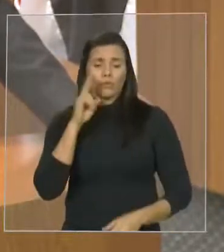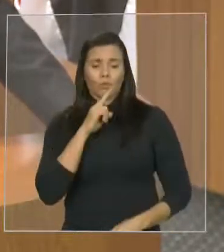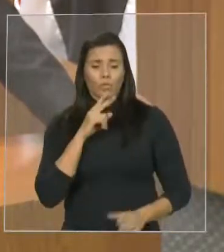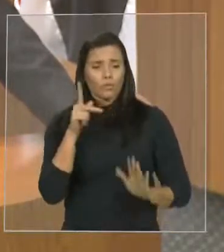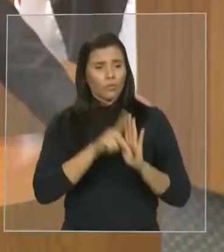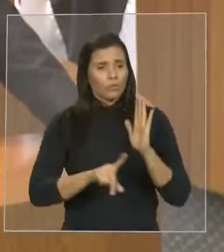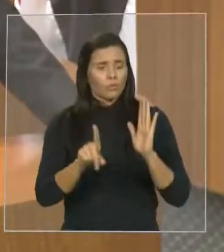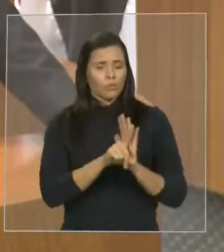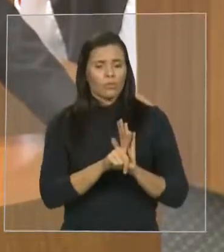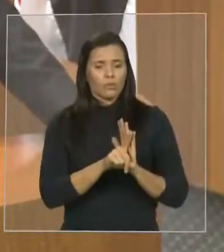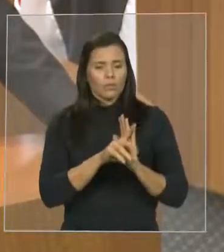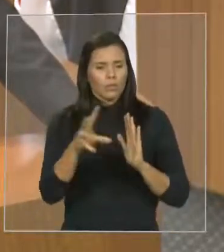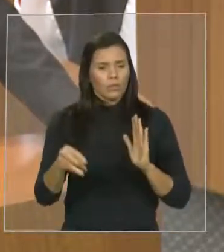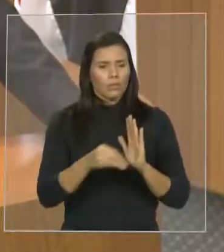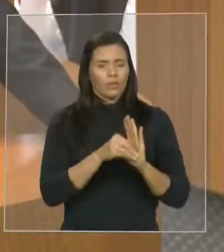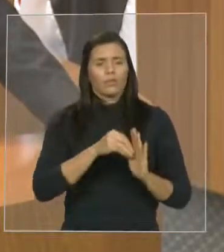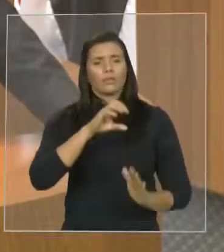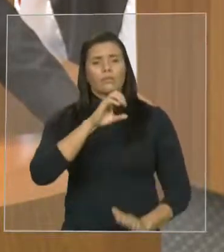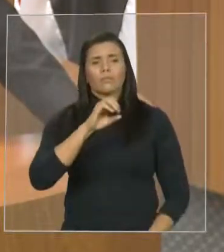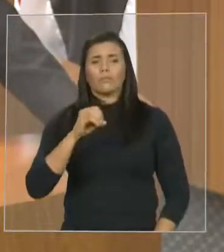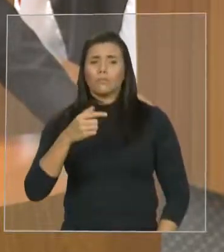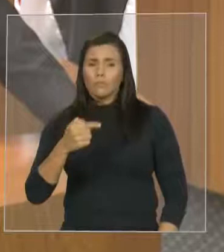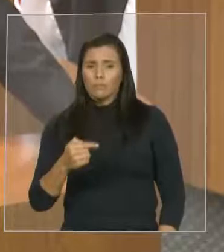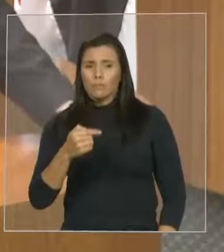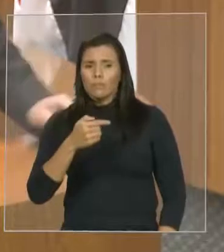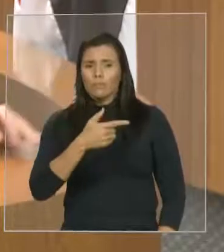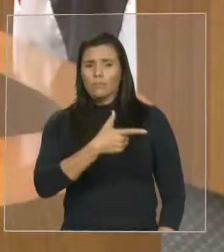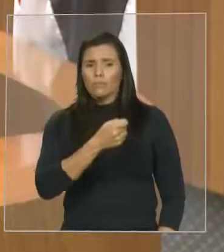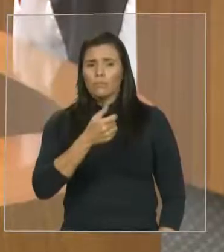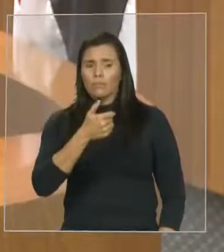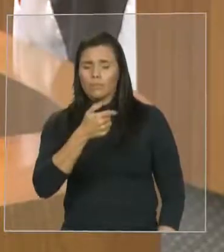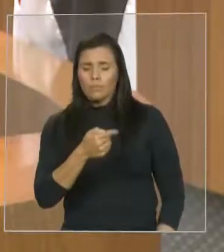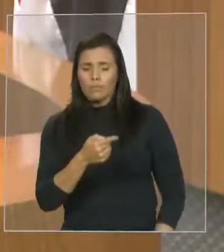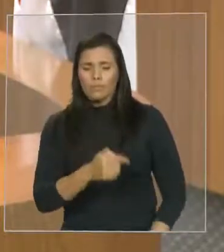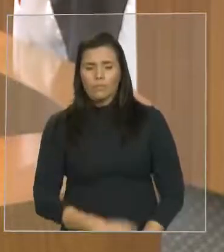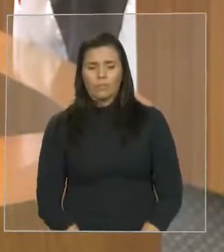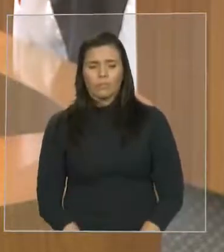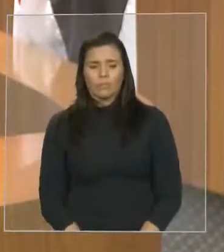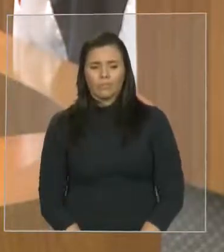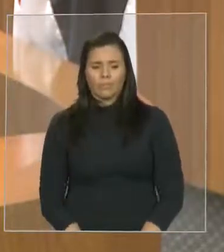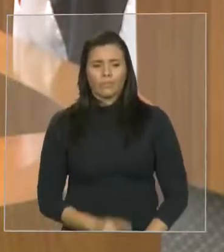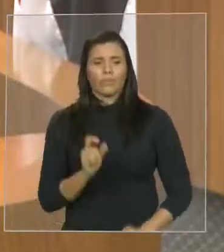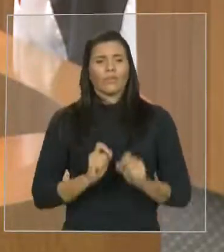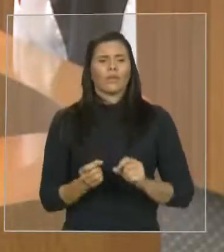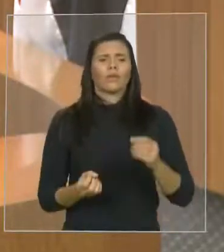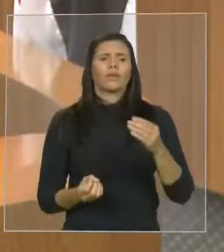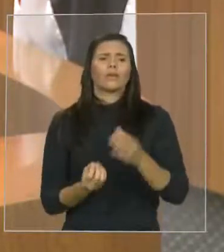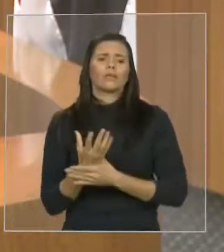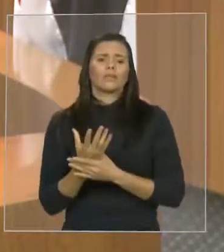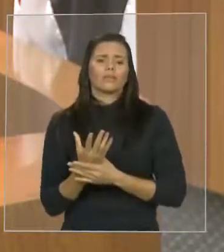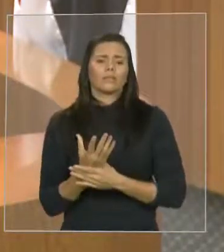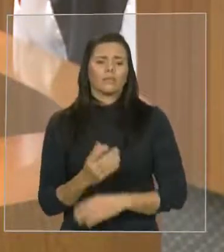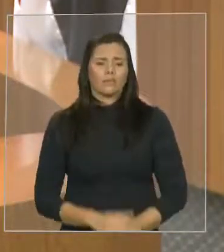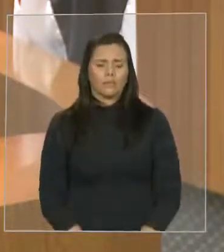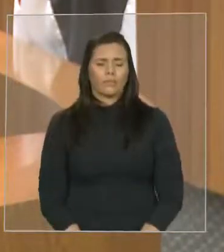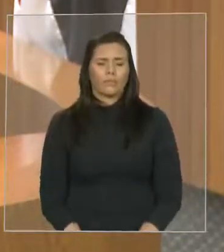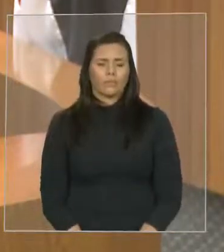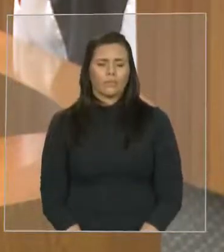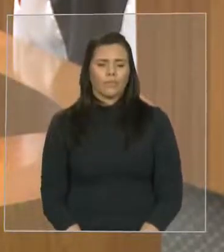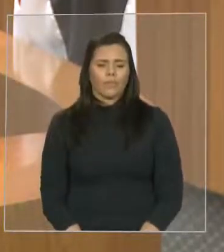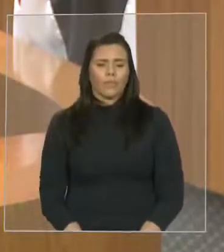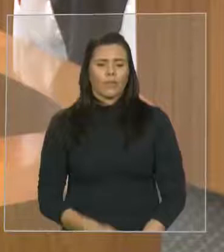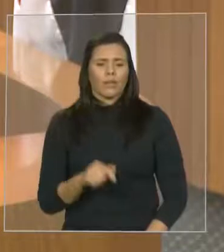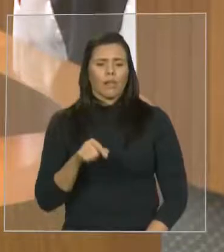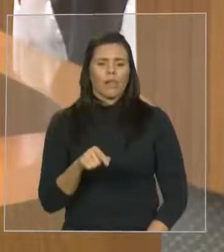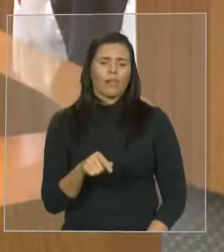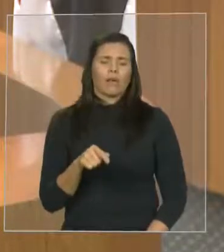de lei complementar 007/2017, que trata exatamente da criação do Instituto de Previdência dos Servidores do Estado do